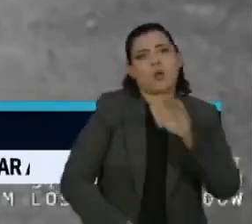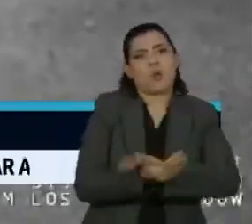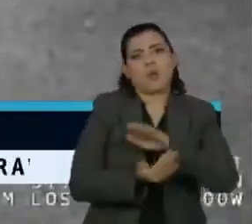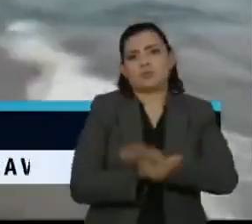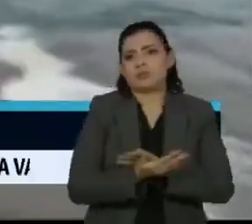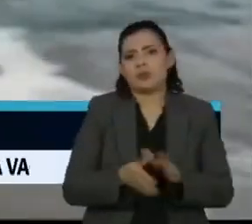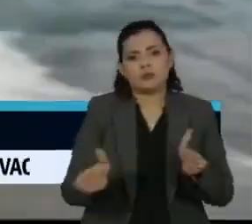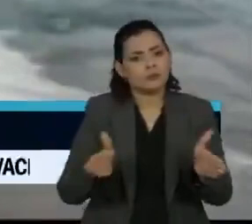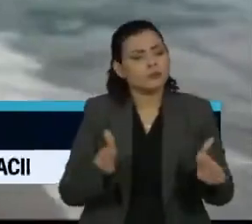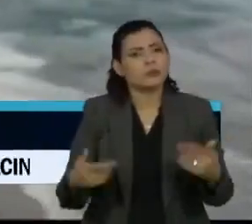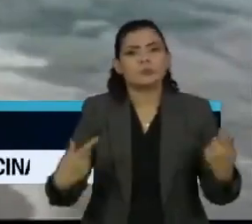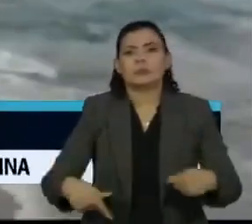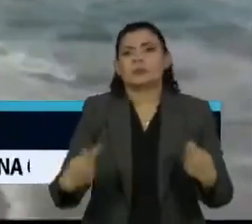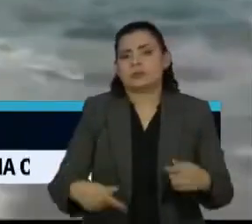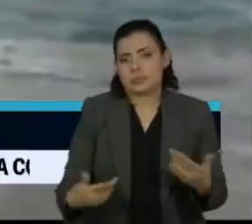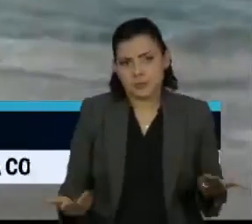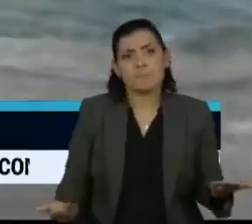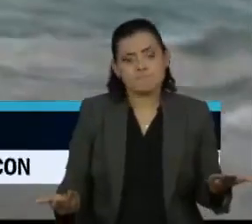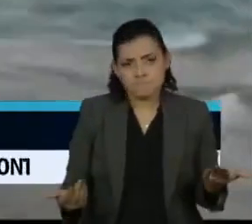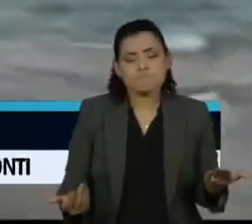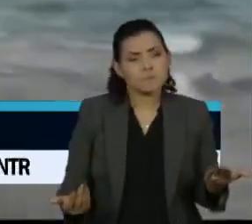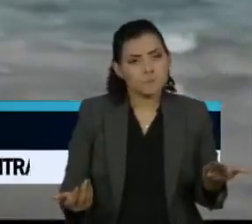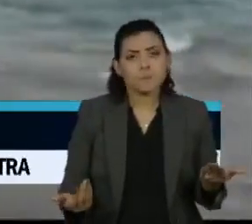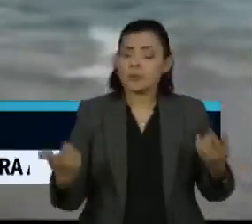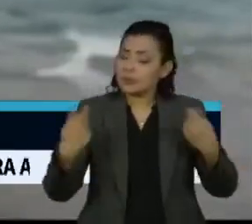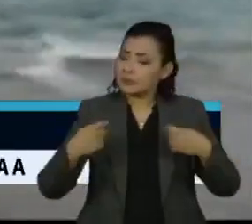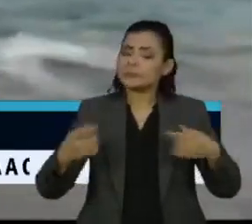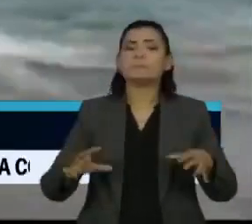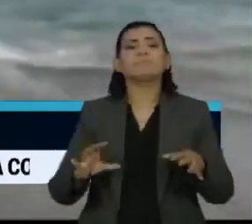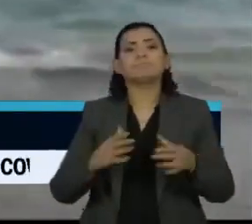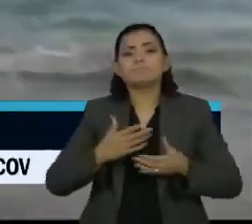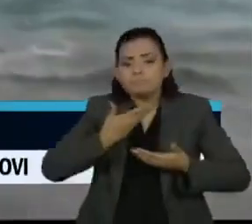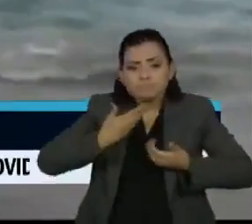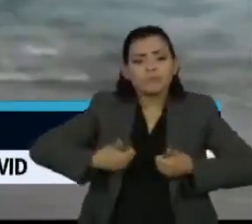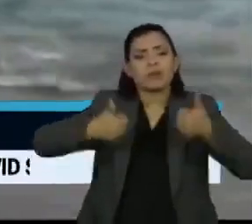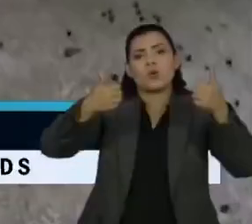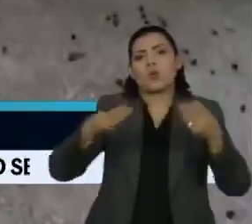nessas instituições estaduais, precisa integrar, melhorar a